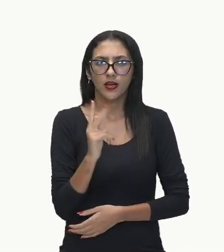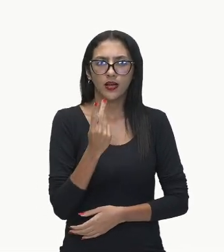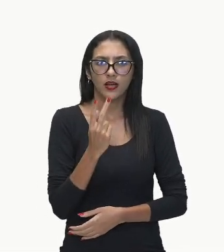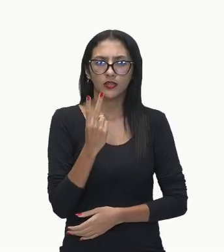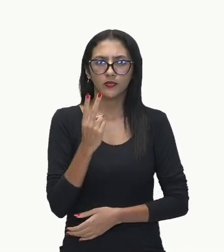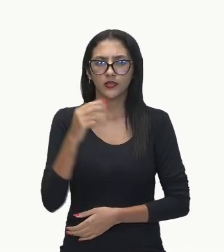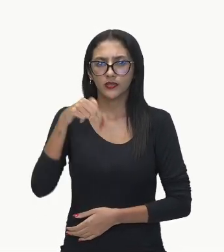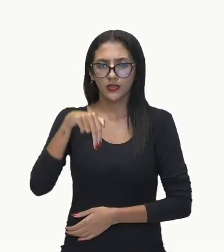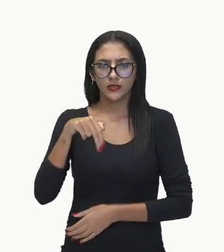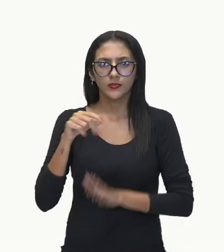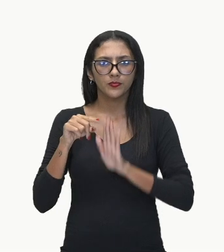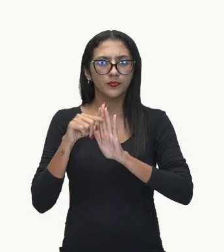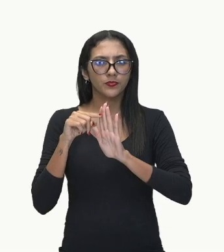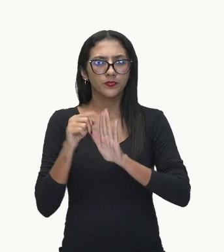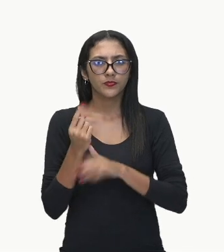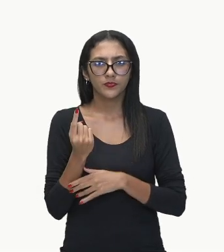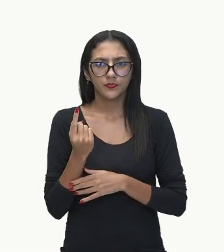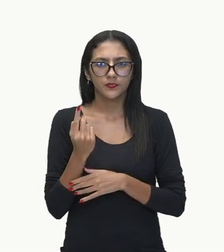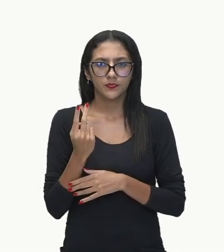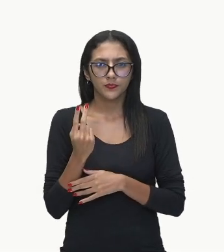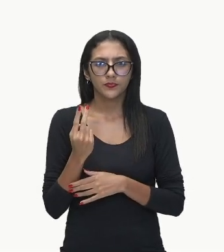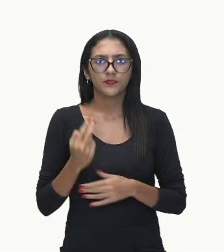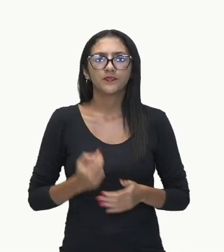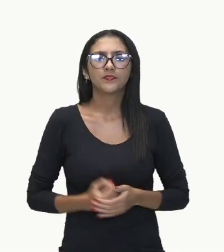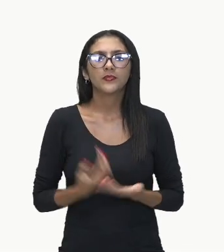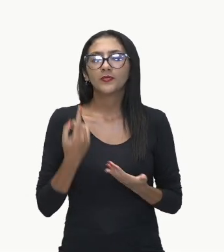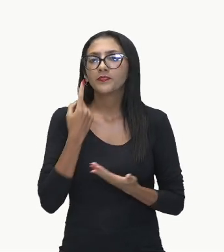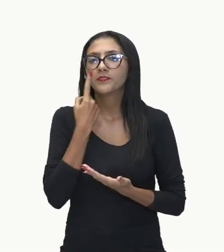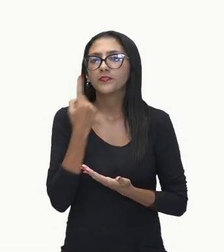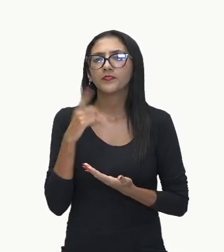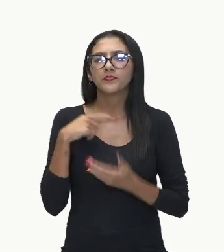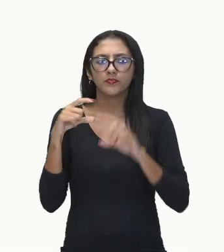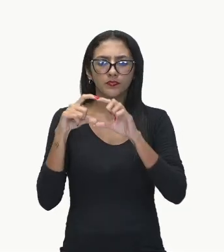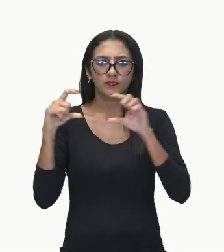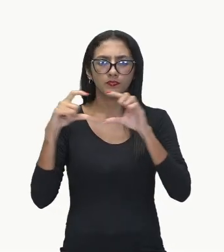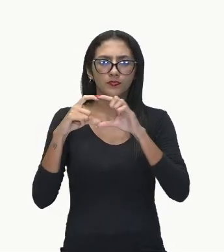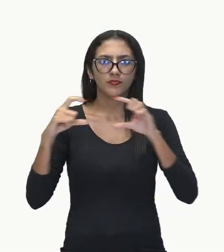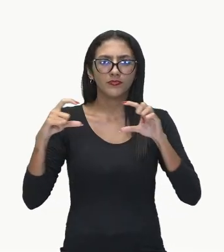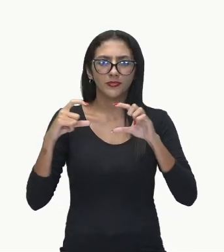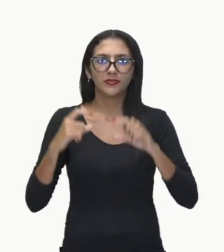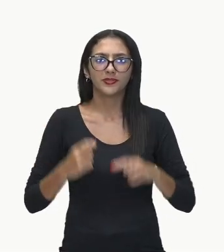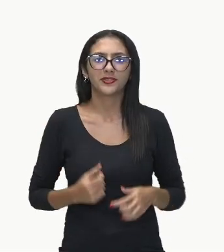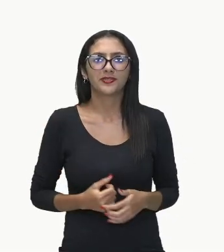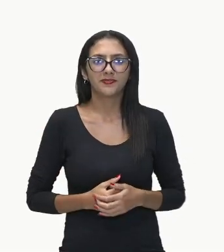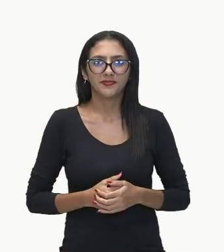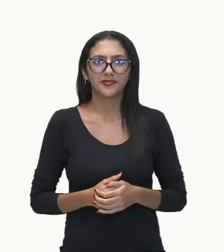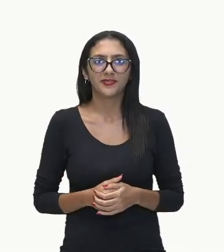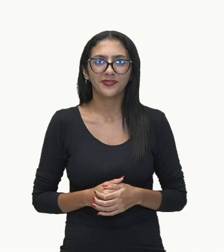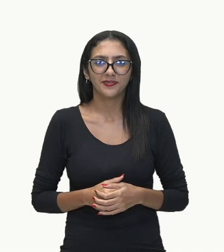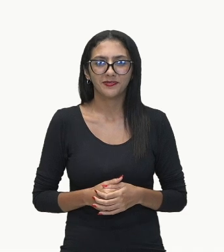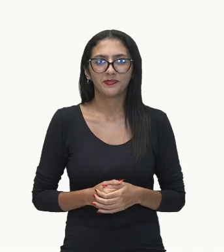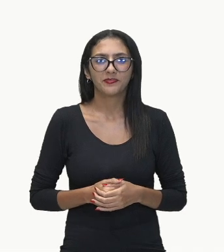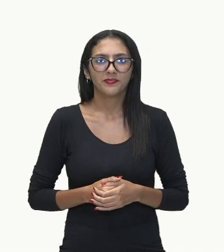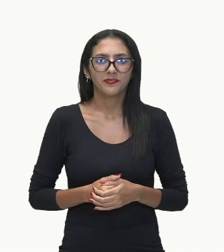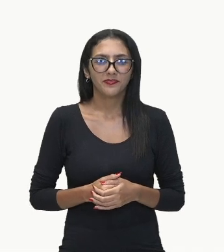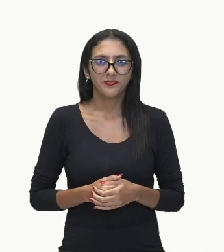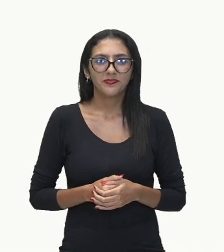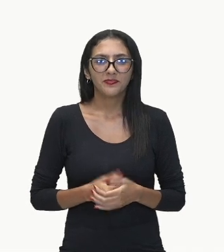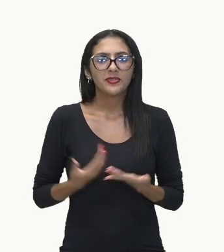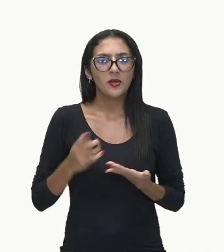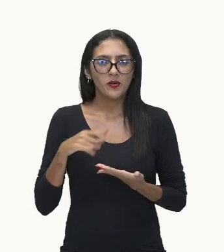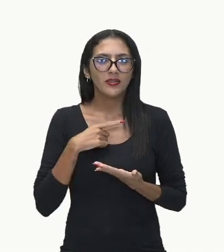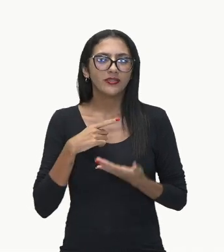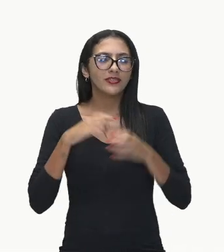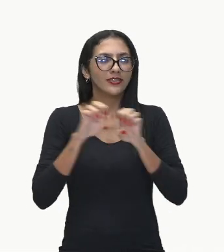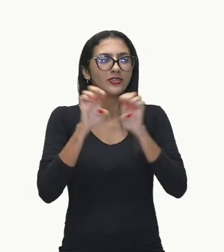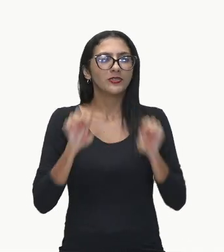CnH2n-2. Os hidrocarbonetos, eles apresentam essa fórmula geral, que consiste para a gente conseguir montar a fórmula